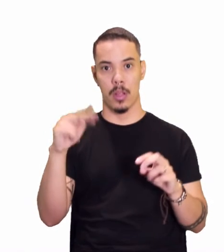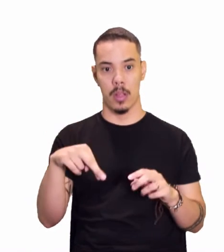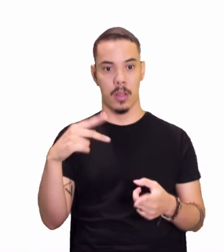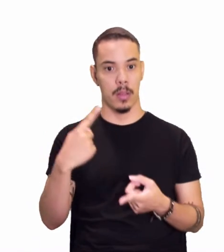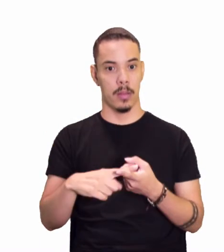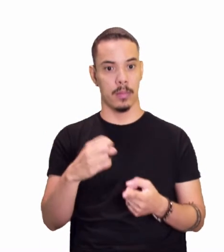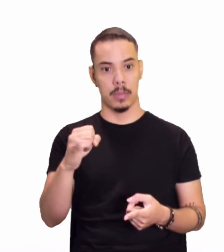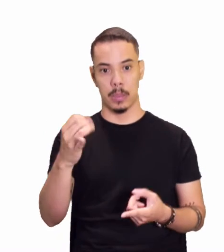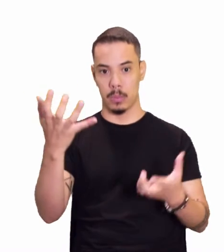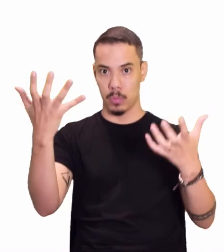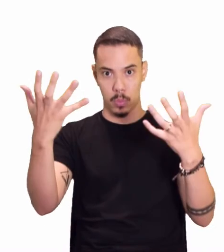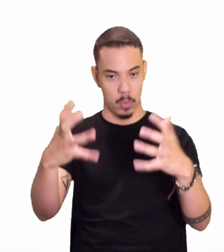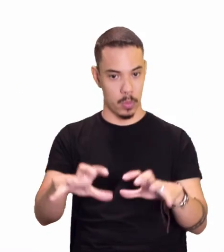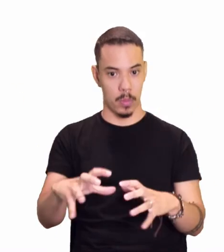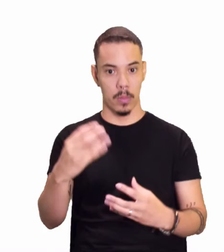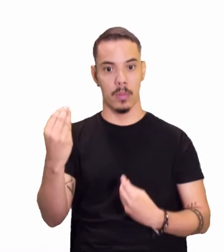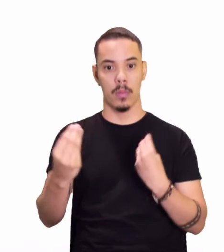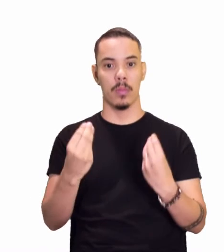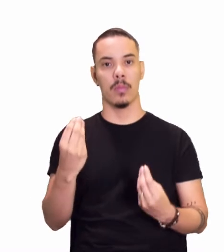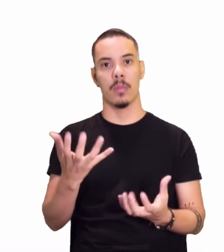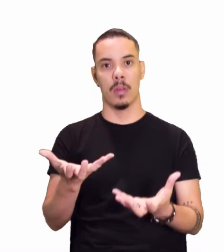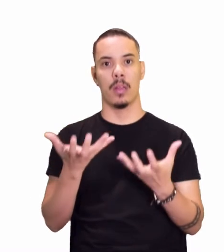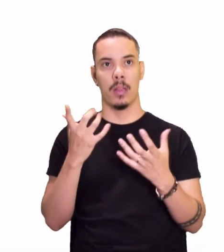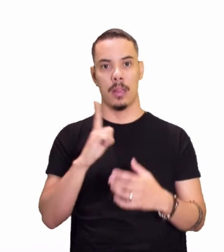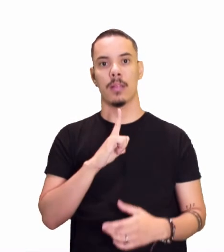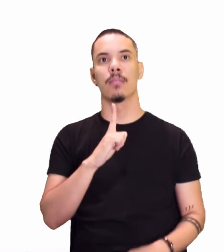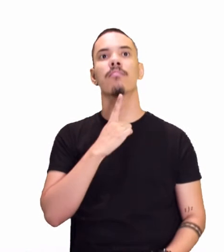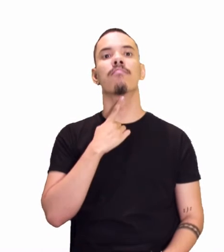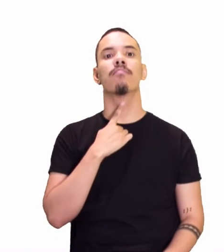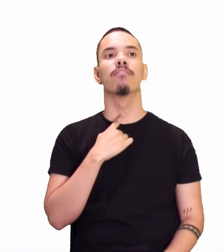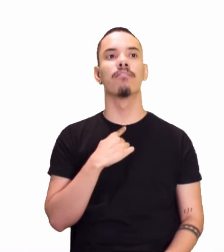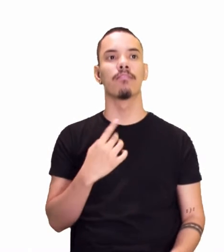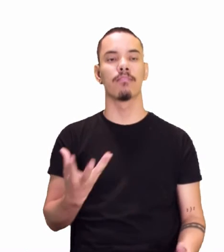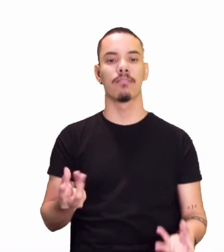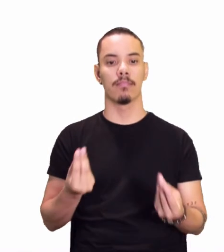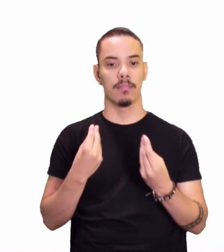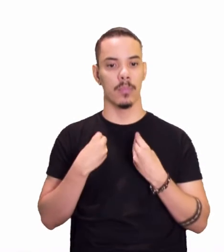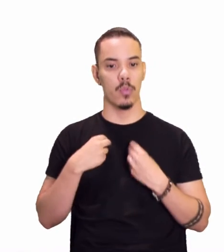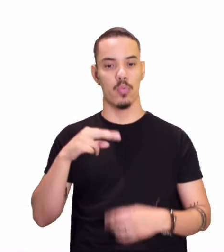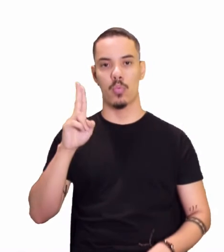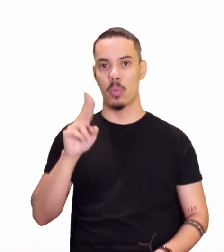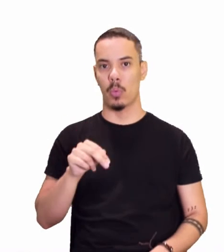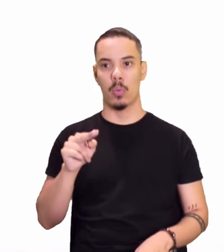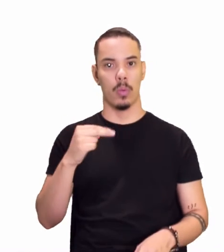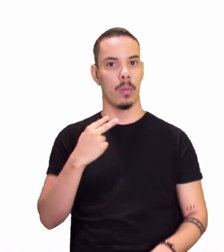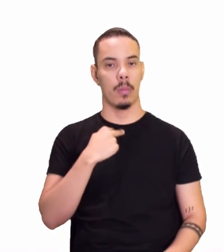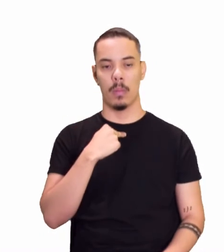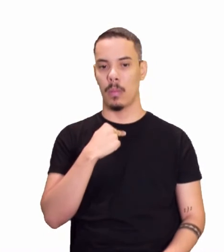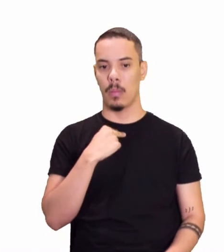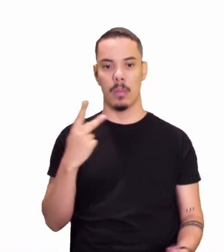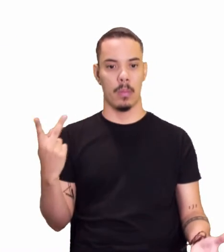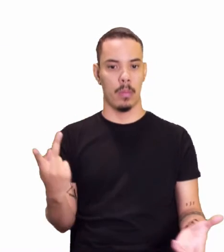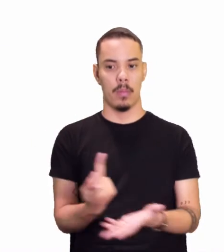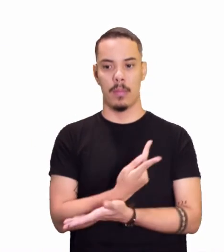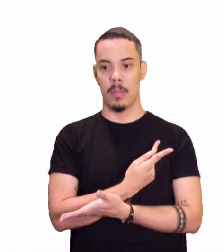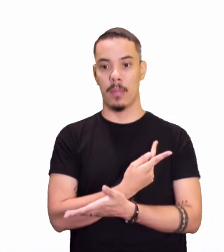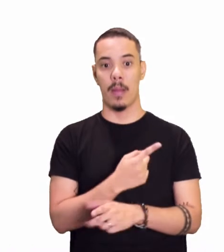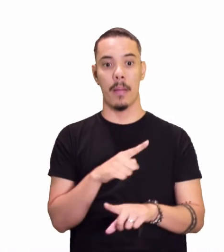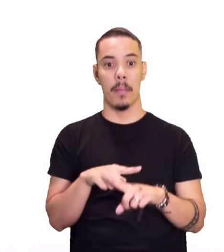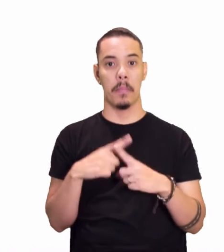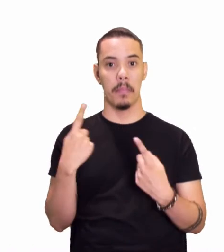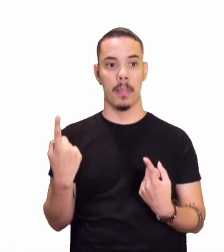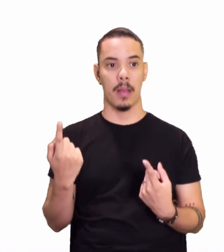vos não quisesse, como poderia ter desejo que me viesse do que nunca pode ser? Mas com